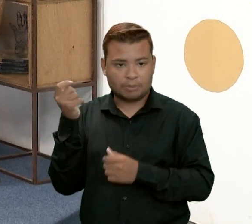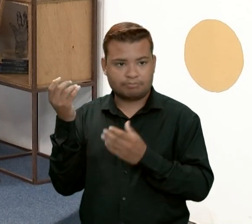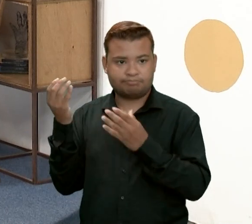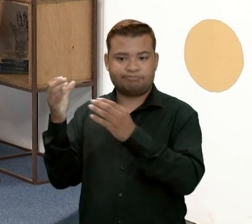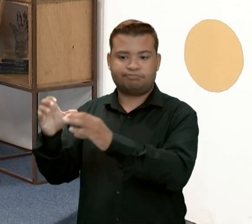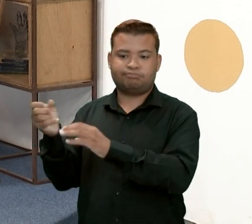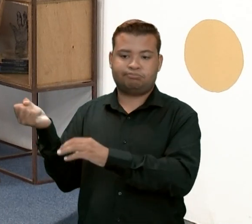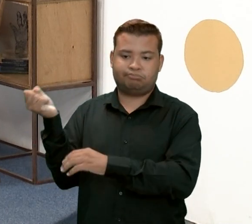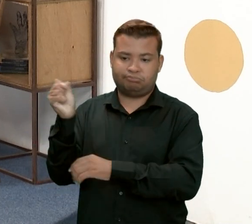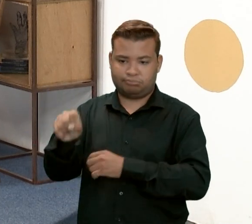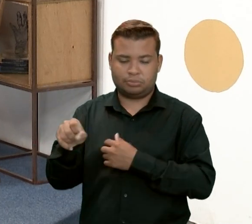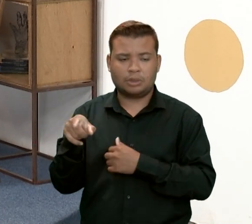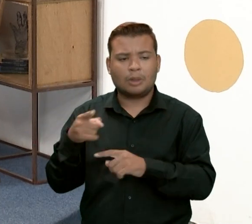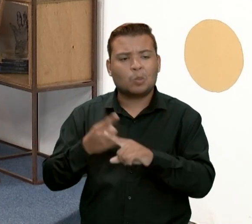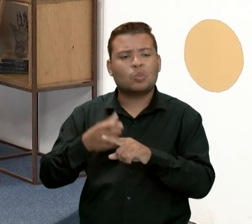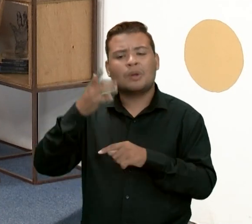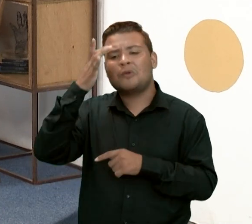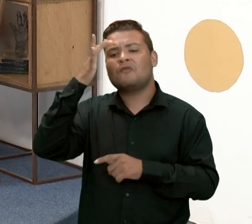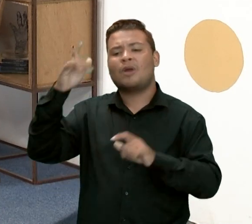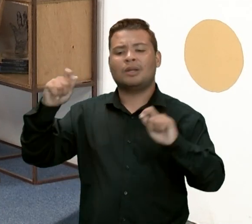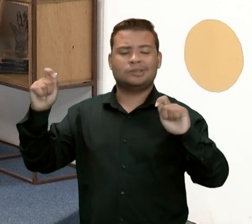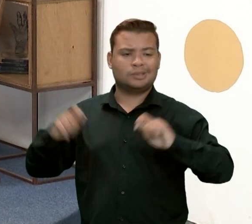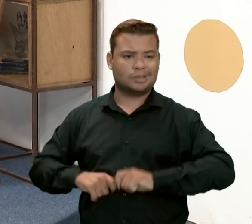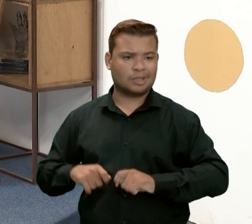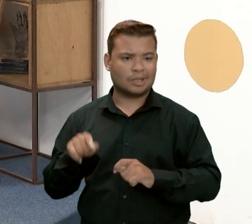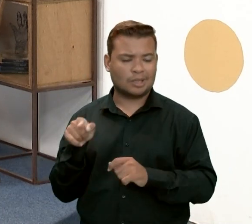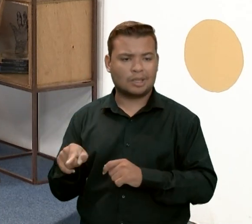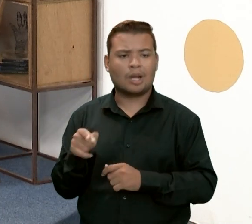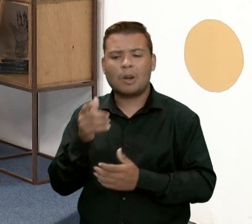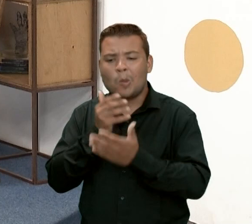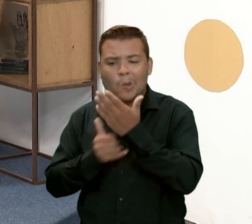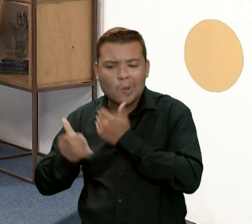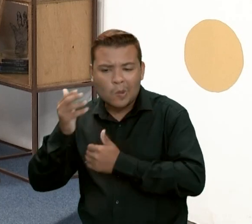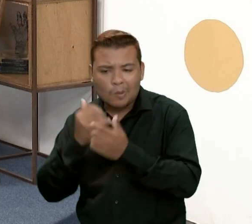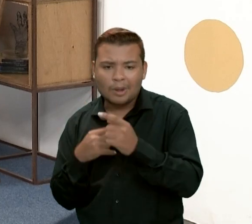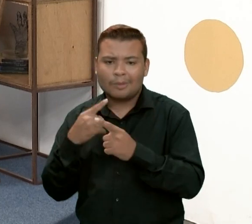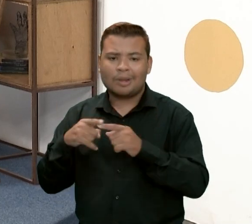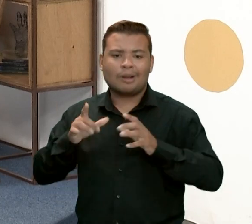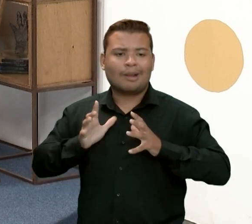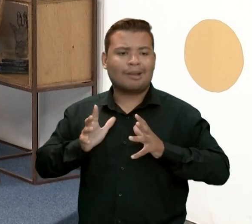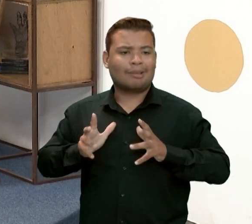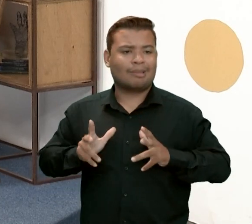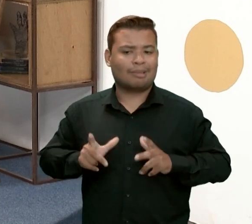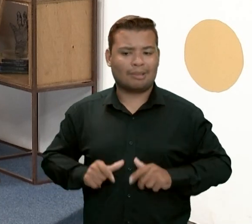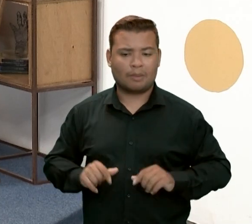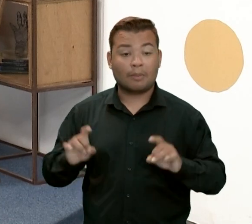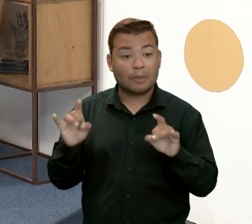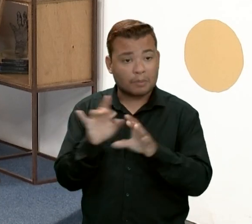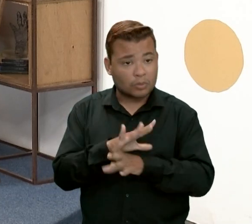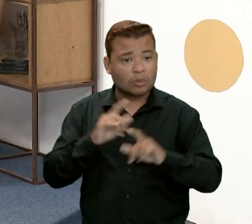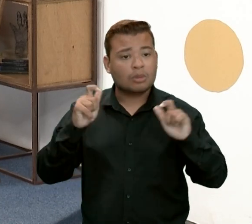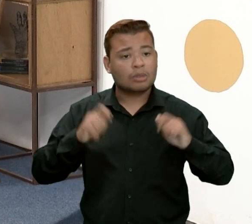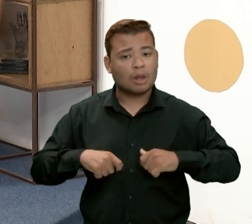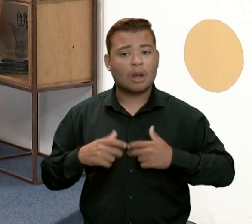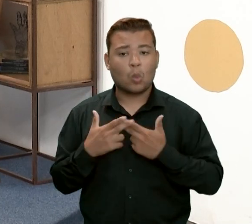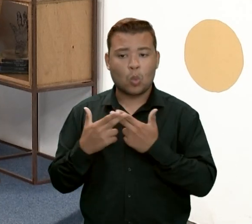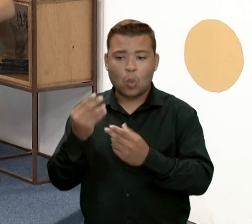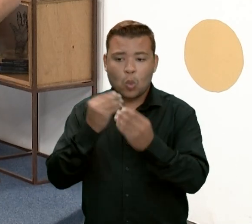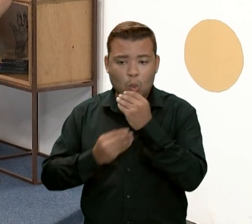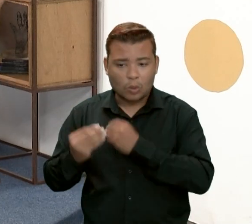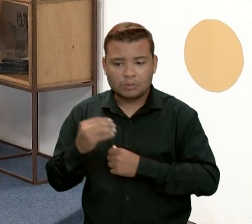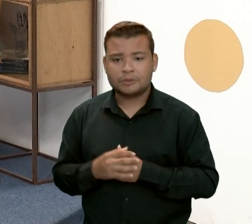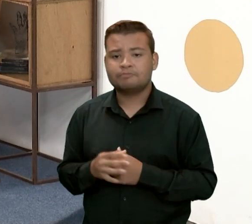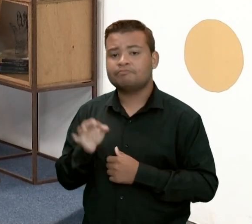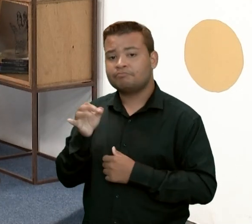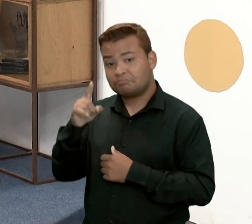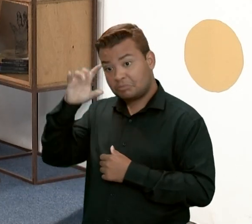fácil de consumir, já estando tudo ali limpinho e prontinho para o consumo, né? E é outro aprendizado também que a gente